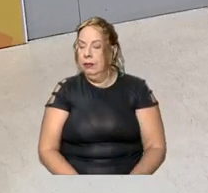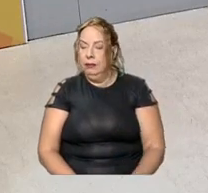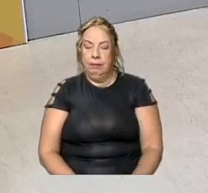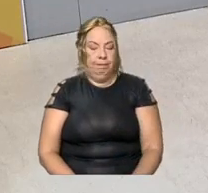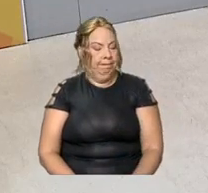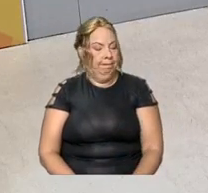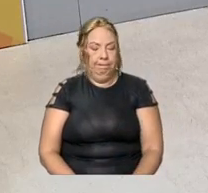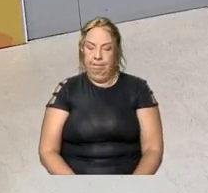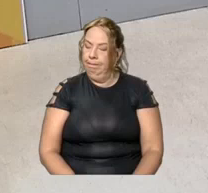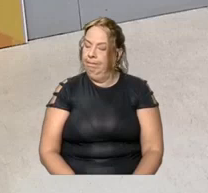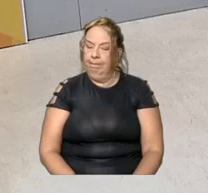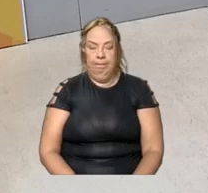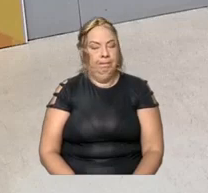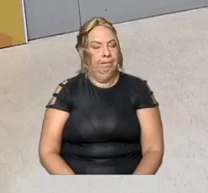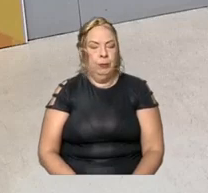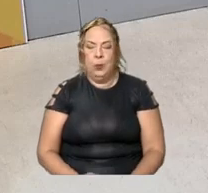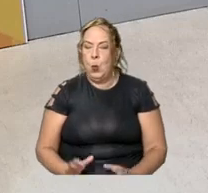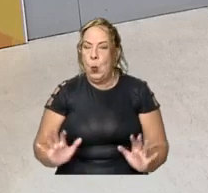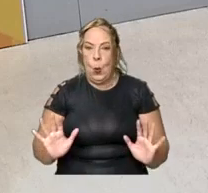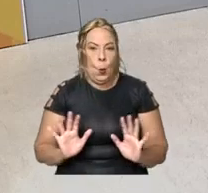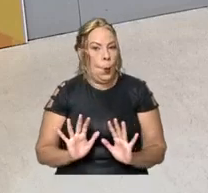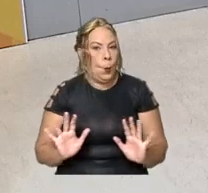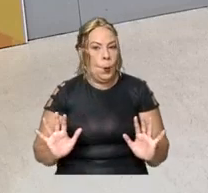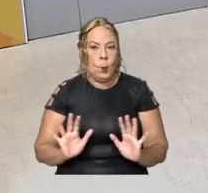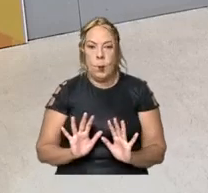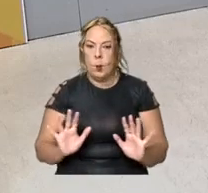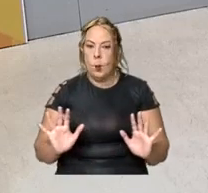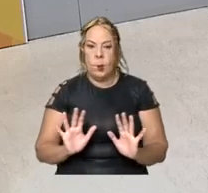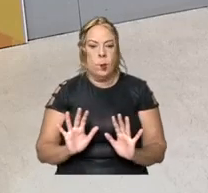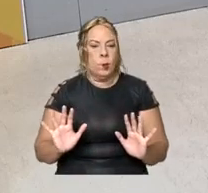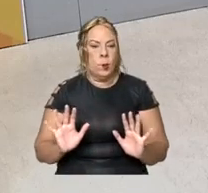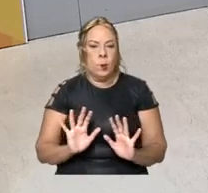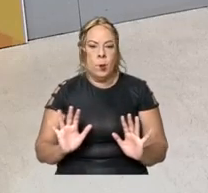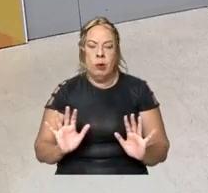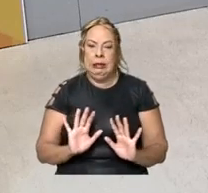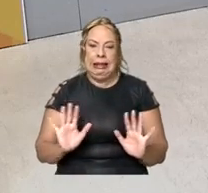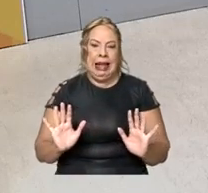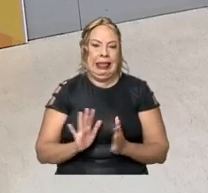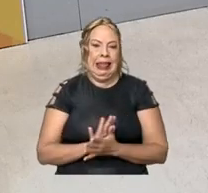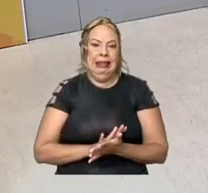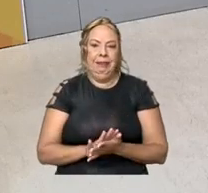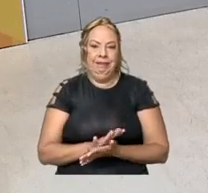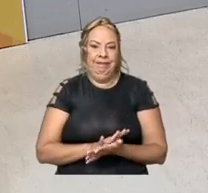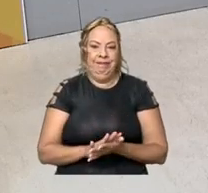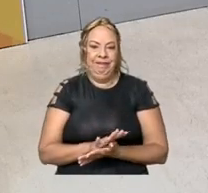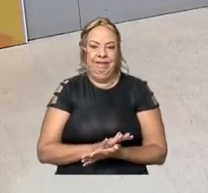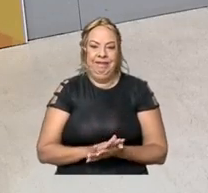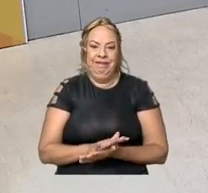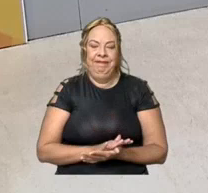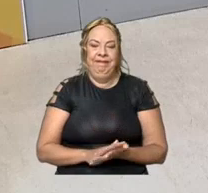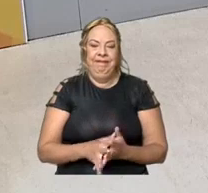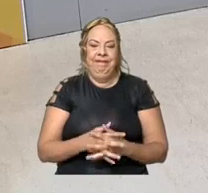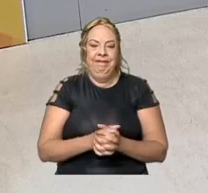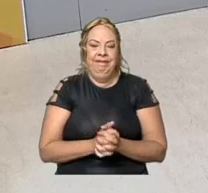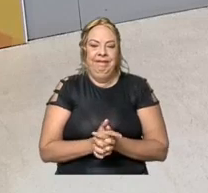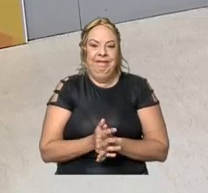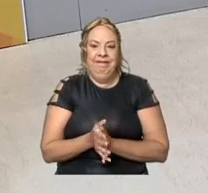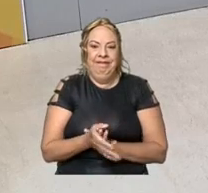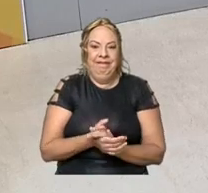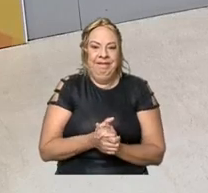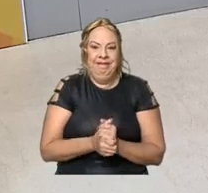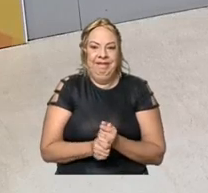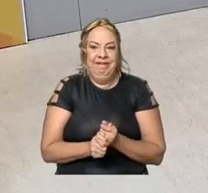Não decide, meu amigo, não tem jeito. Simbora, uma hora vem, hein? Será que agora?